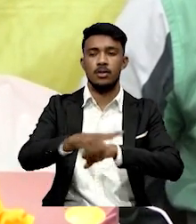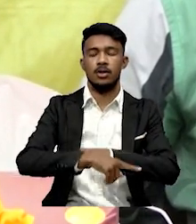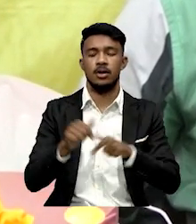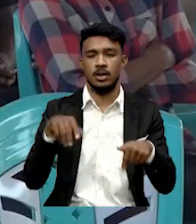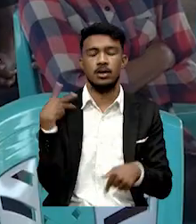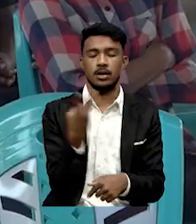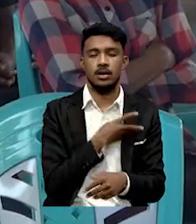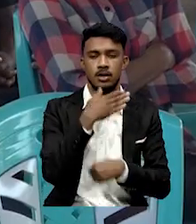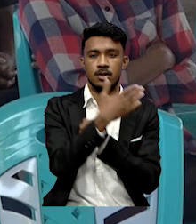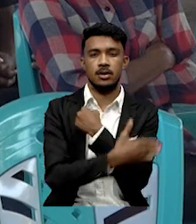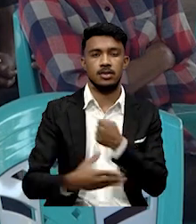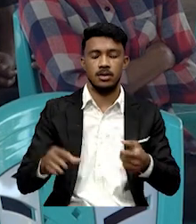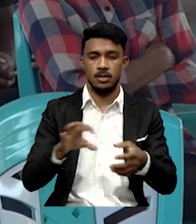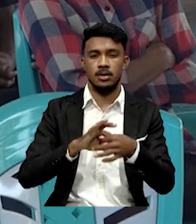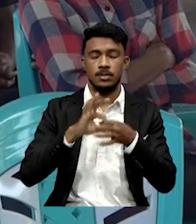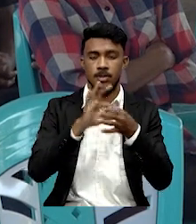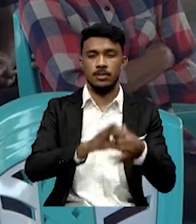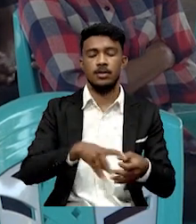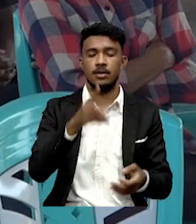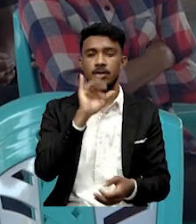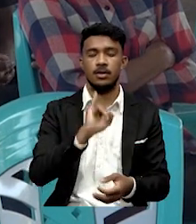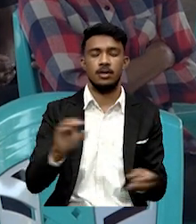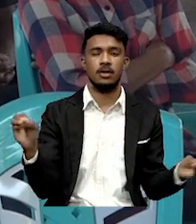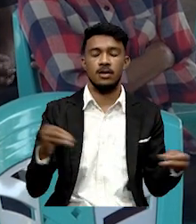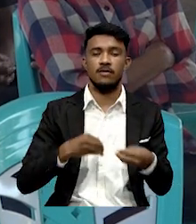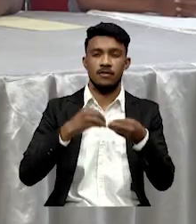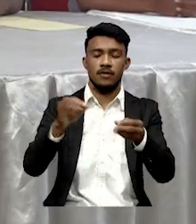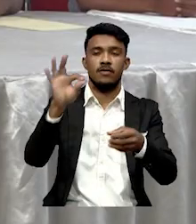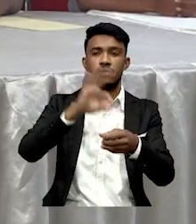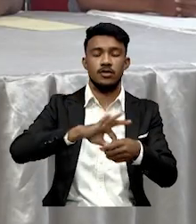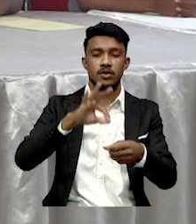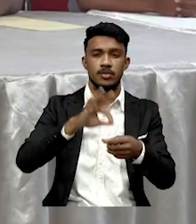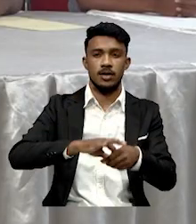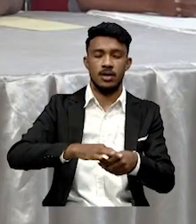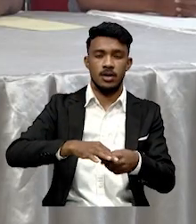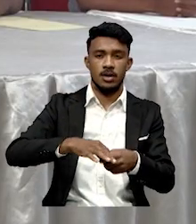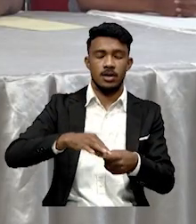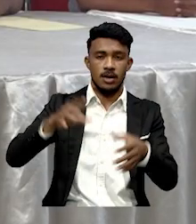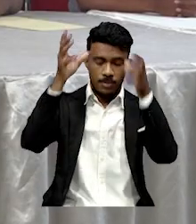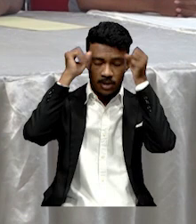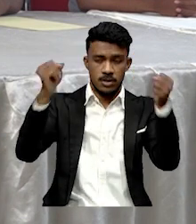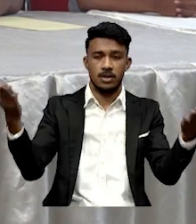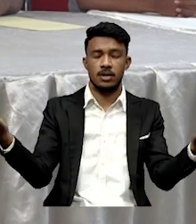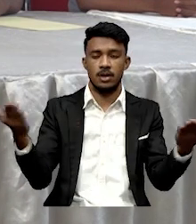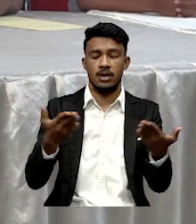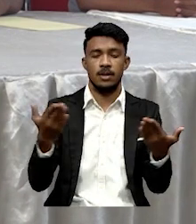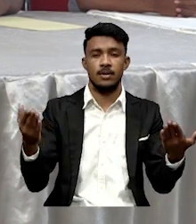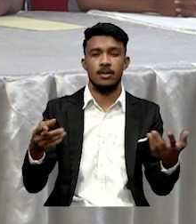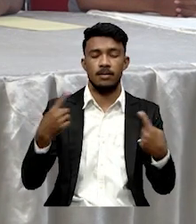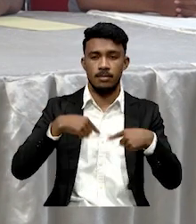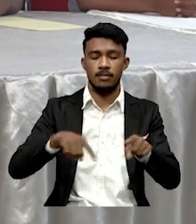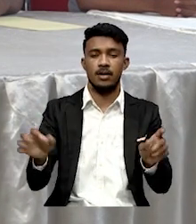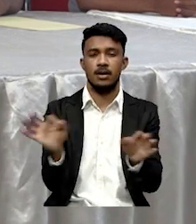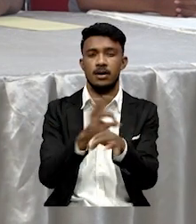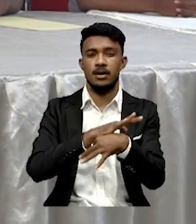itinerário. Equipa segredo surpresa dele, se lá for votos para a candidatura presidente da República, NBM se vai dissolver o